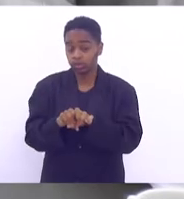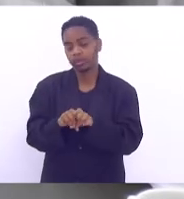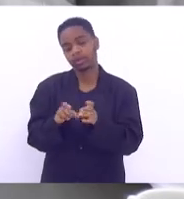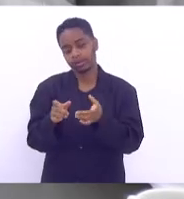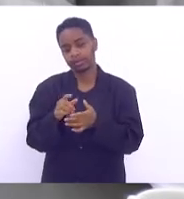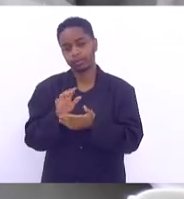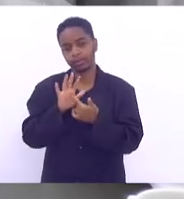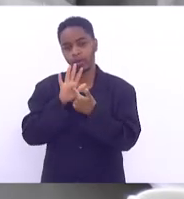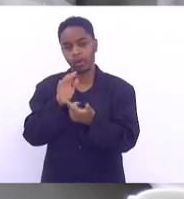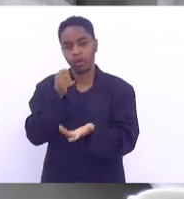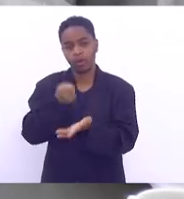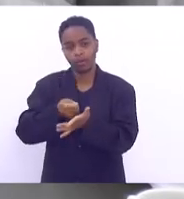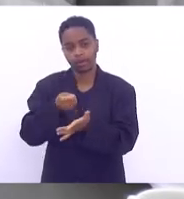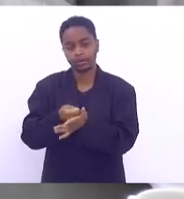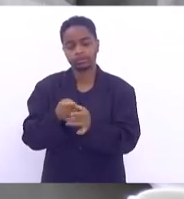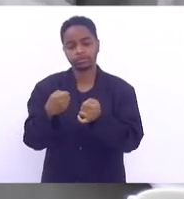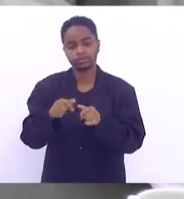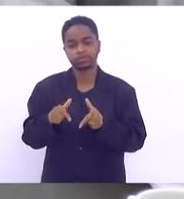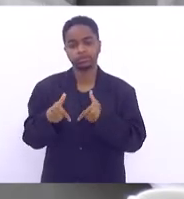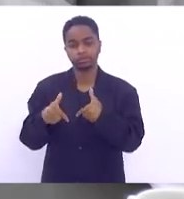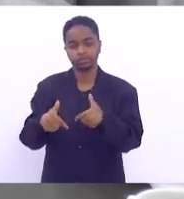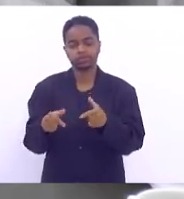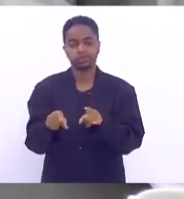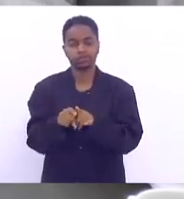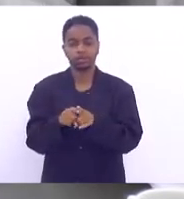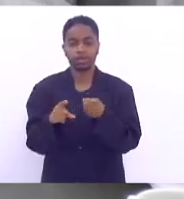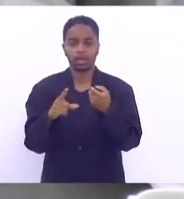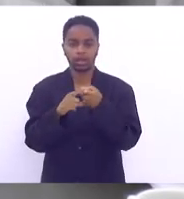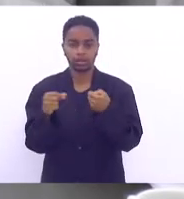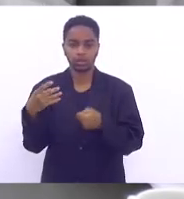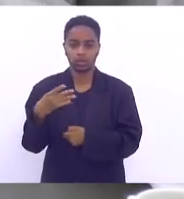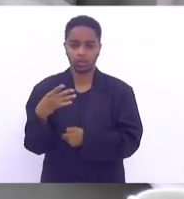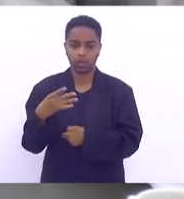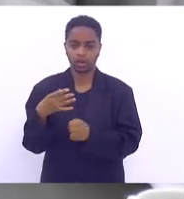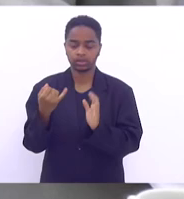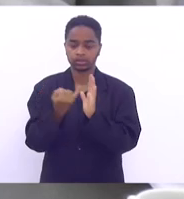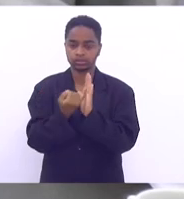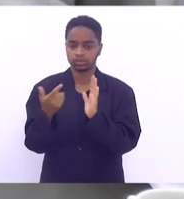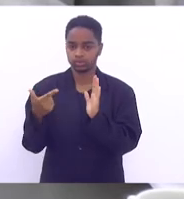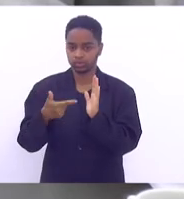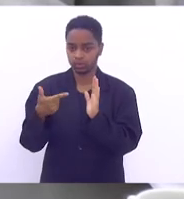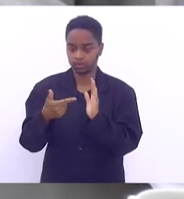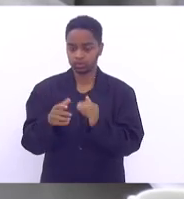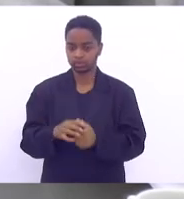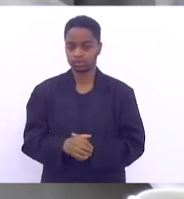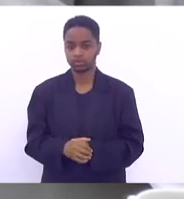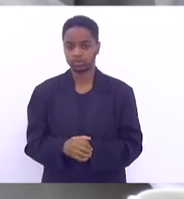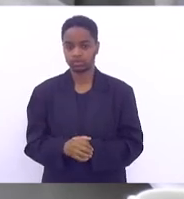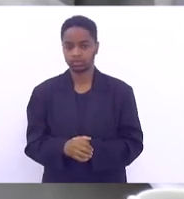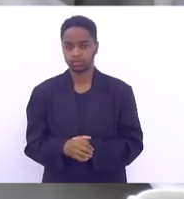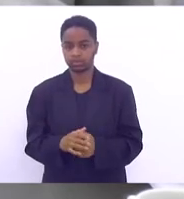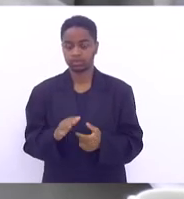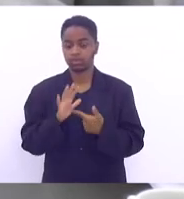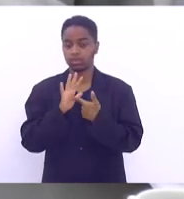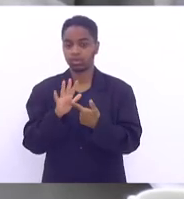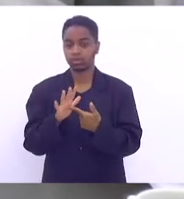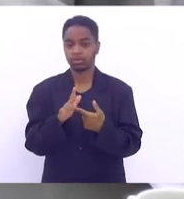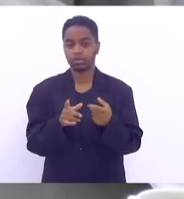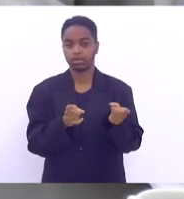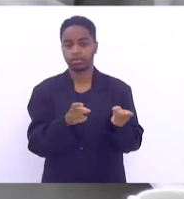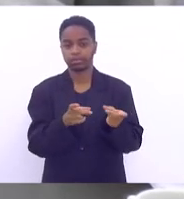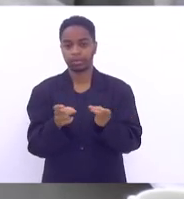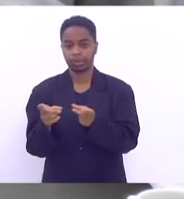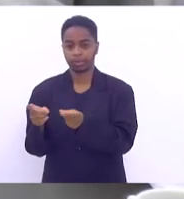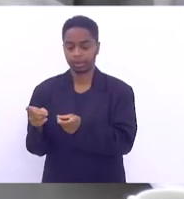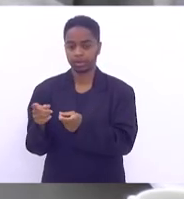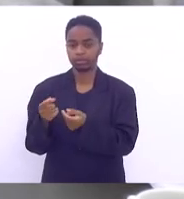uma obrigação de fazer. E também no artigo 4º, inciso 2º, que fala comercializar